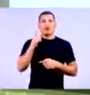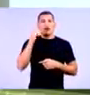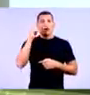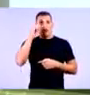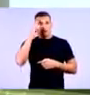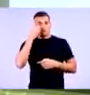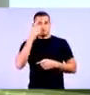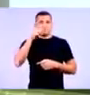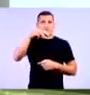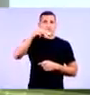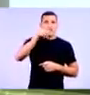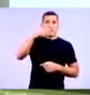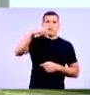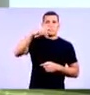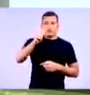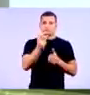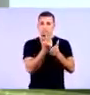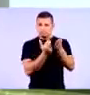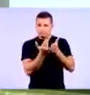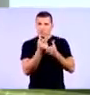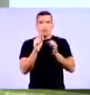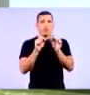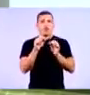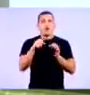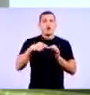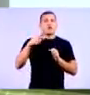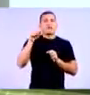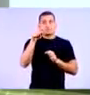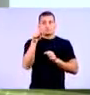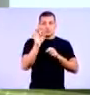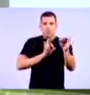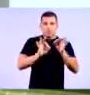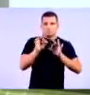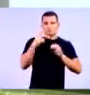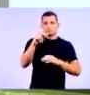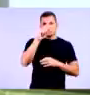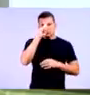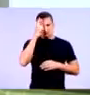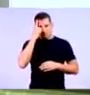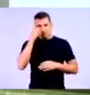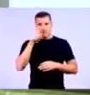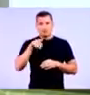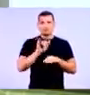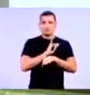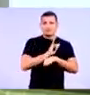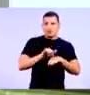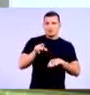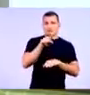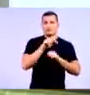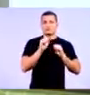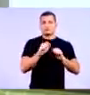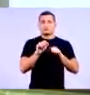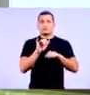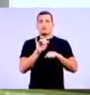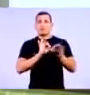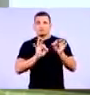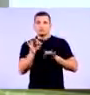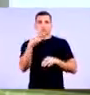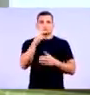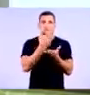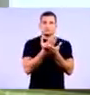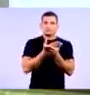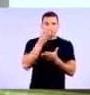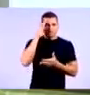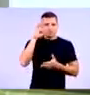justamente isso, é você organizar as suas ideias. É uma das estratégias para você poder organizar os seus estudos,